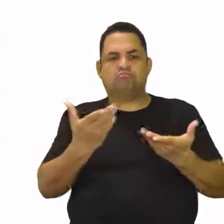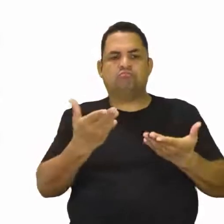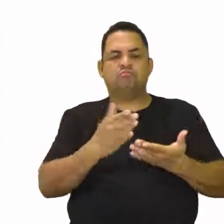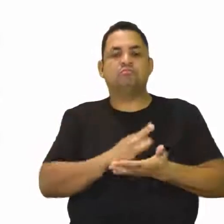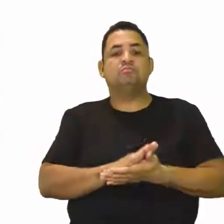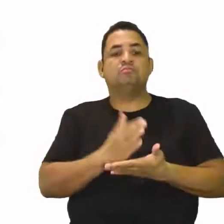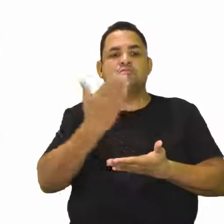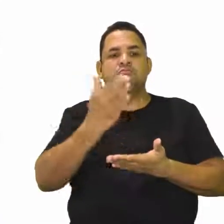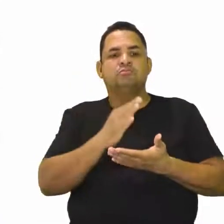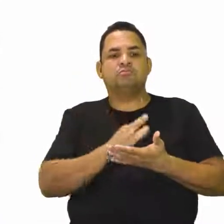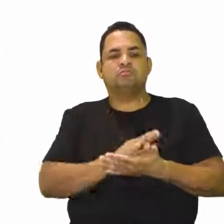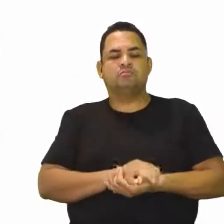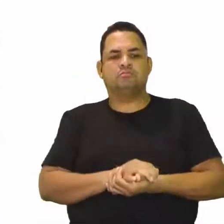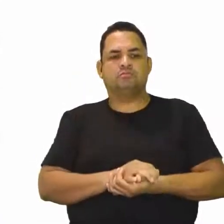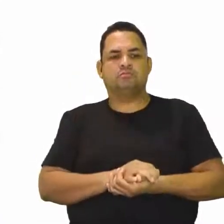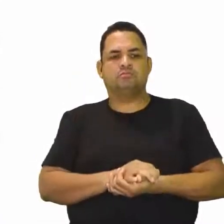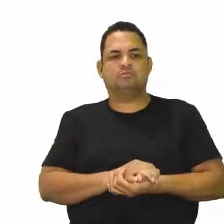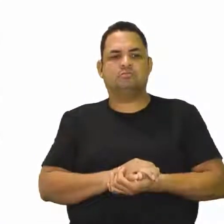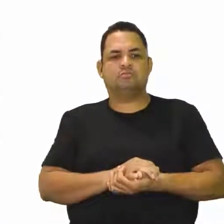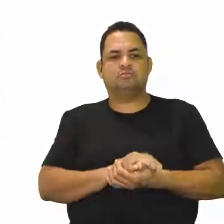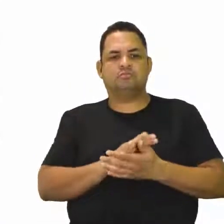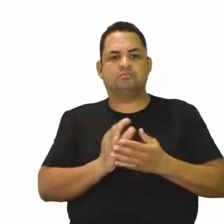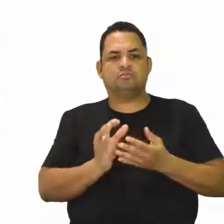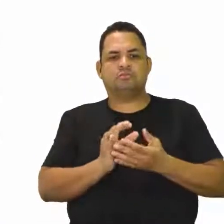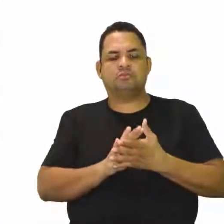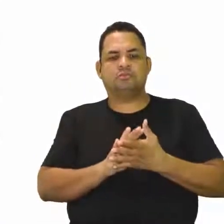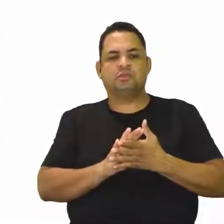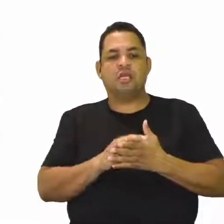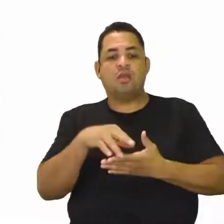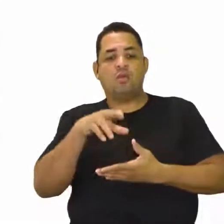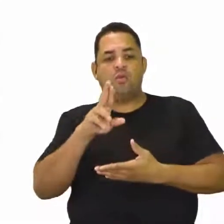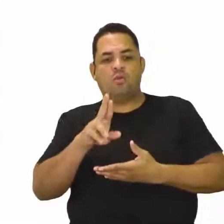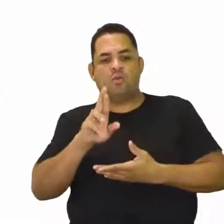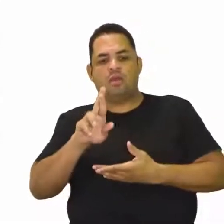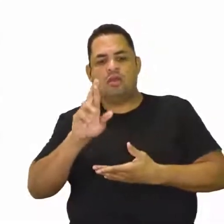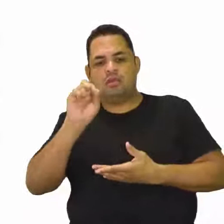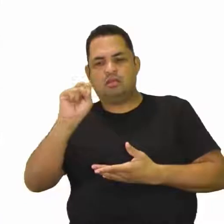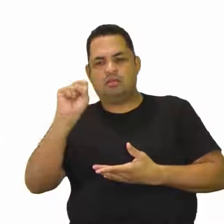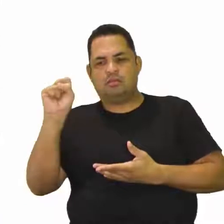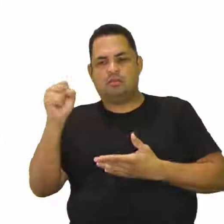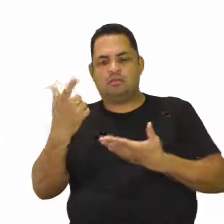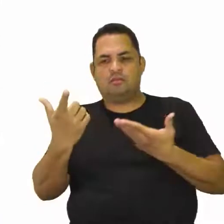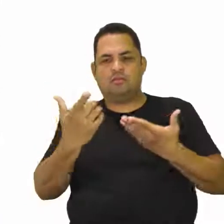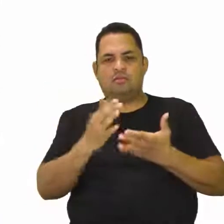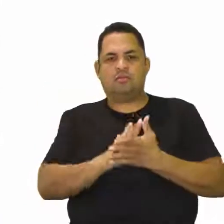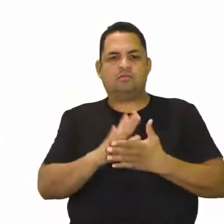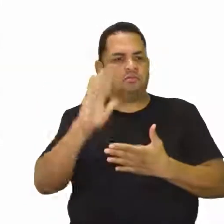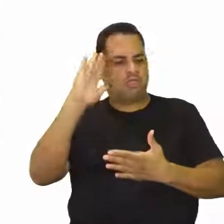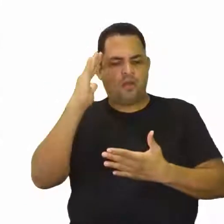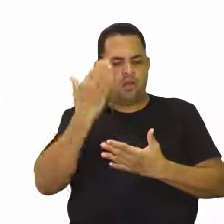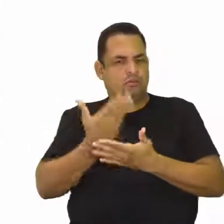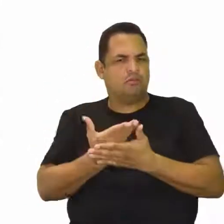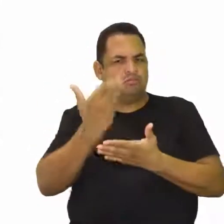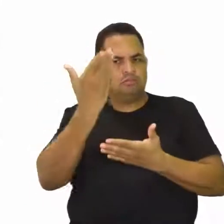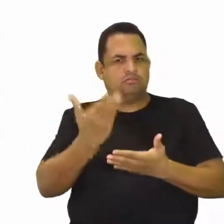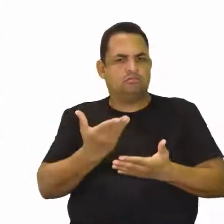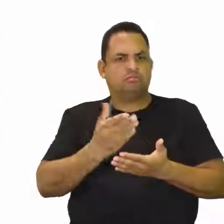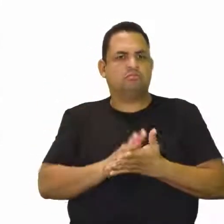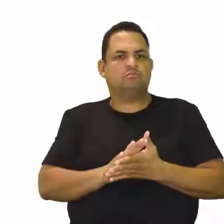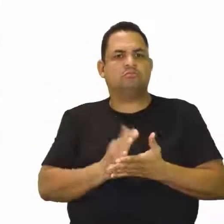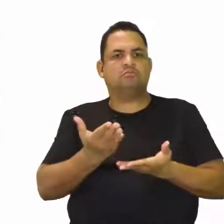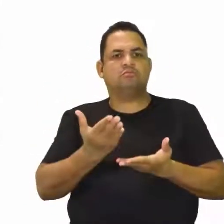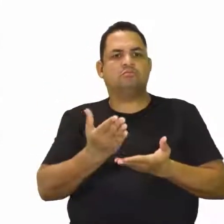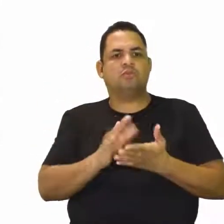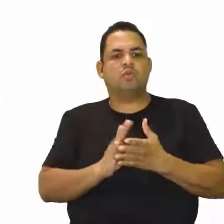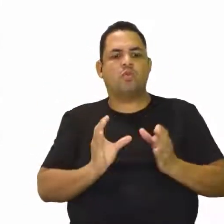muito bem essa palavra que vocês viram aqui, a União Soviética. Ela era vista com desconfiança na Liga das